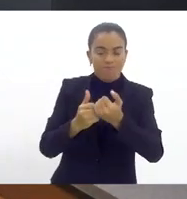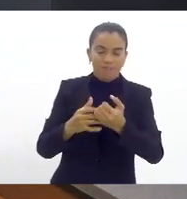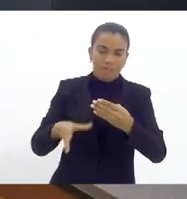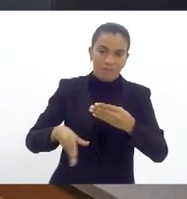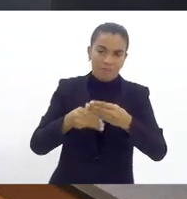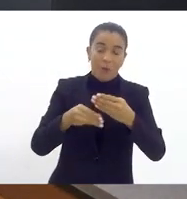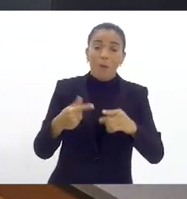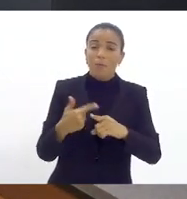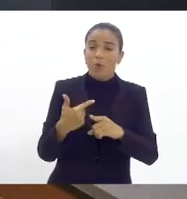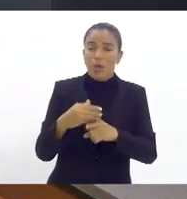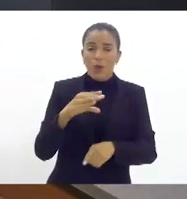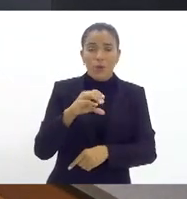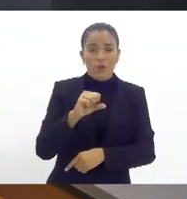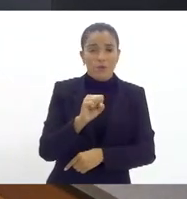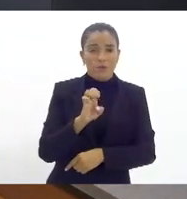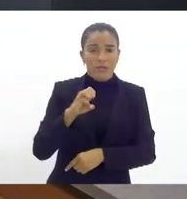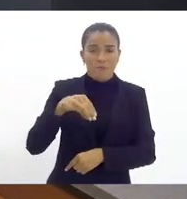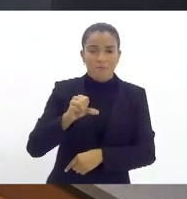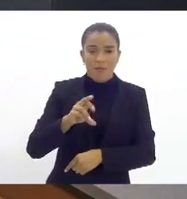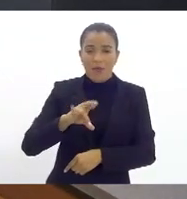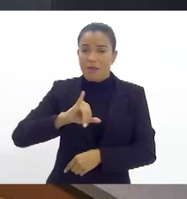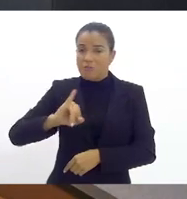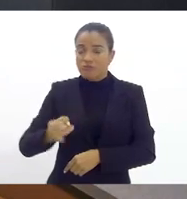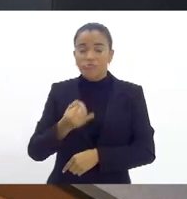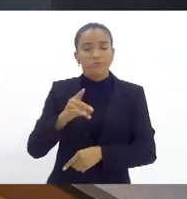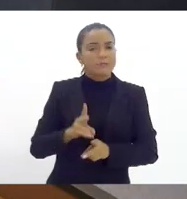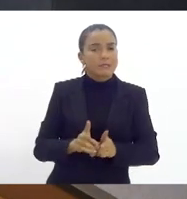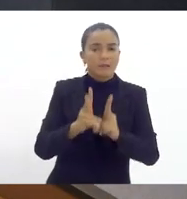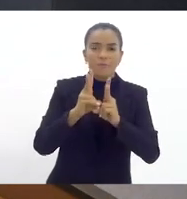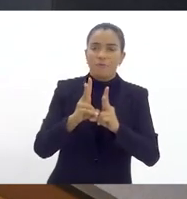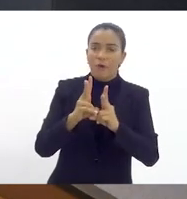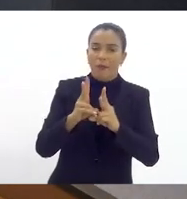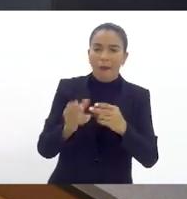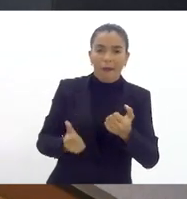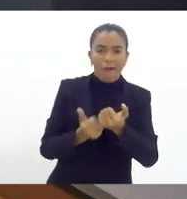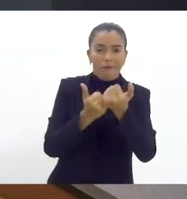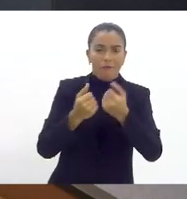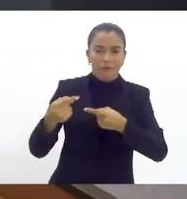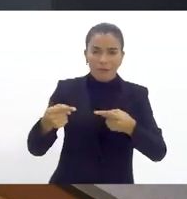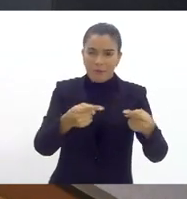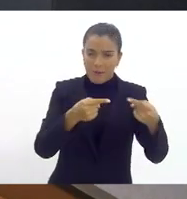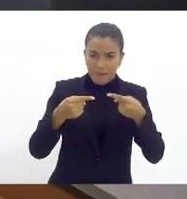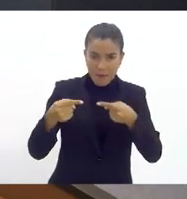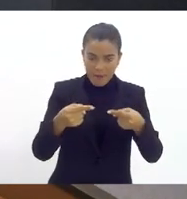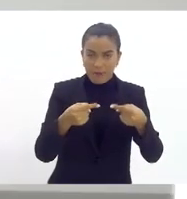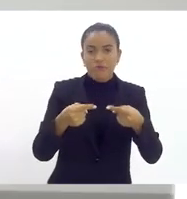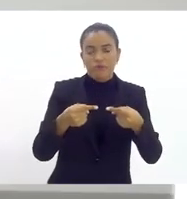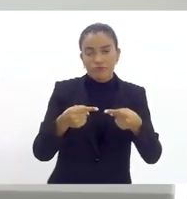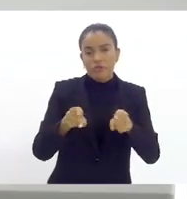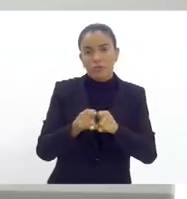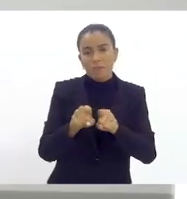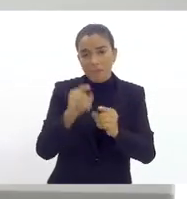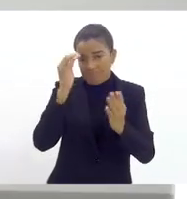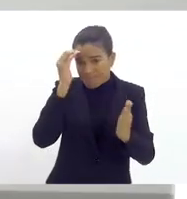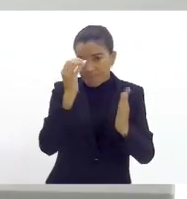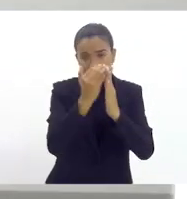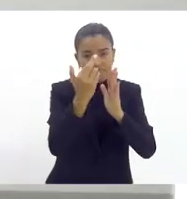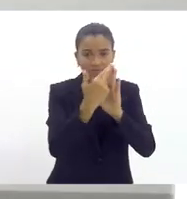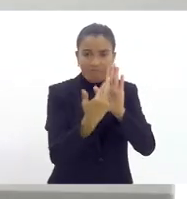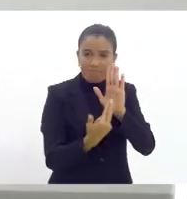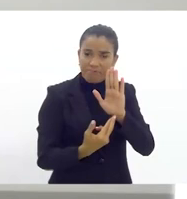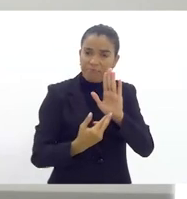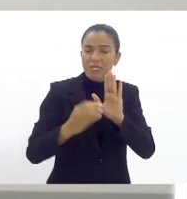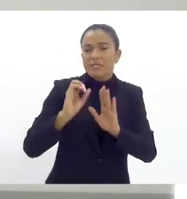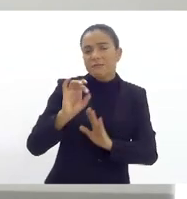semeerj Ele sempre foi a favor do debate Ele sempre foi a favor do cumprimento de todas as normas seja ela na